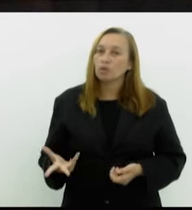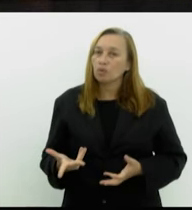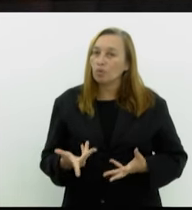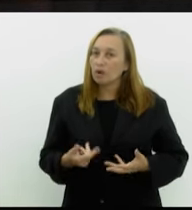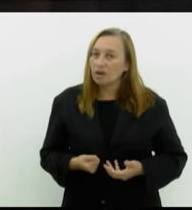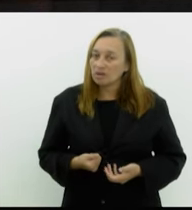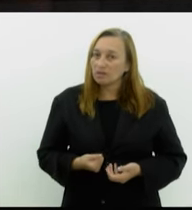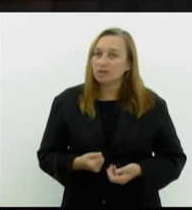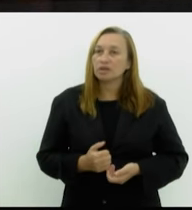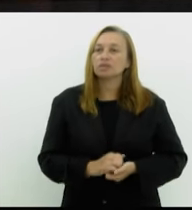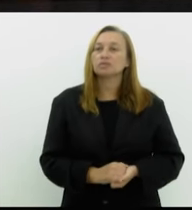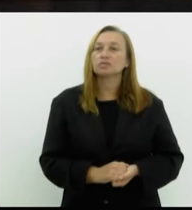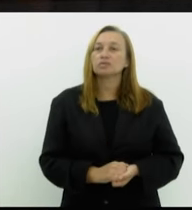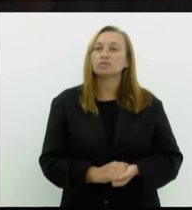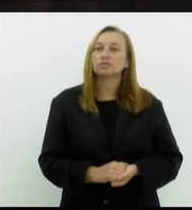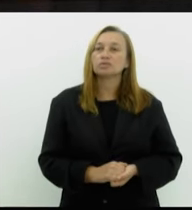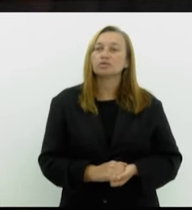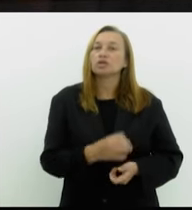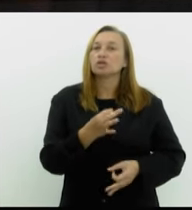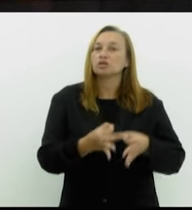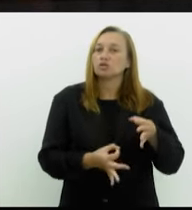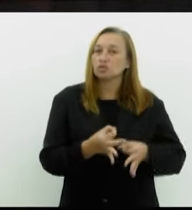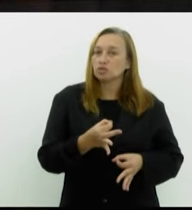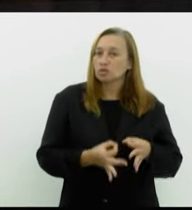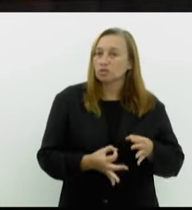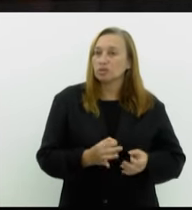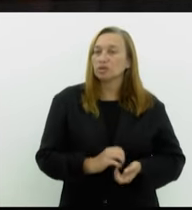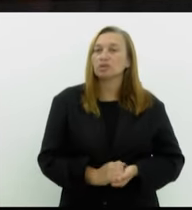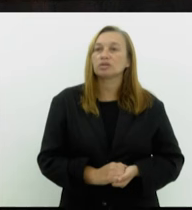qualificado e justamente